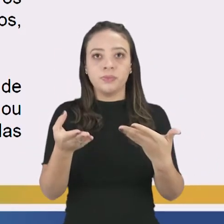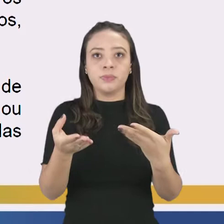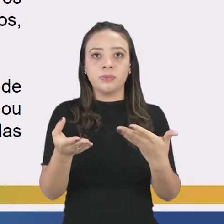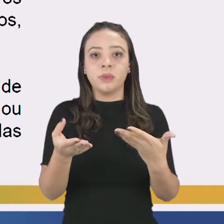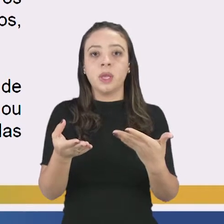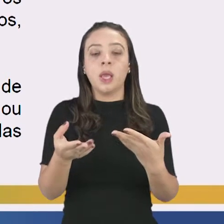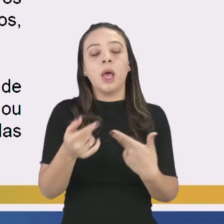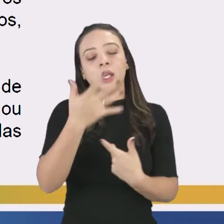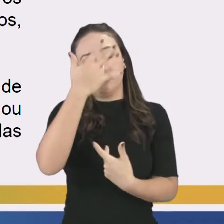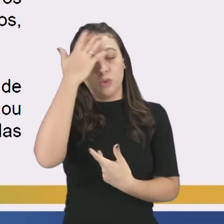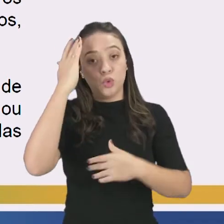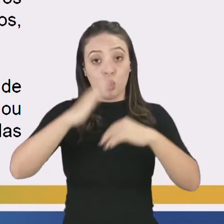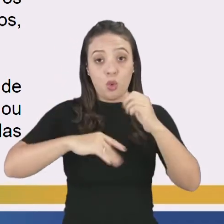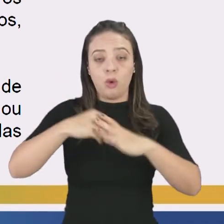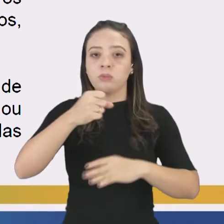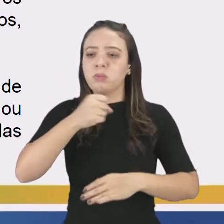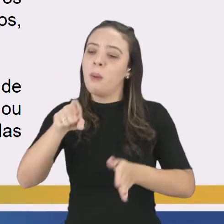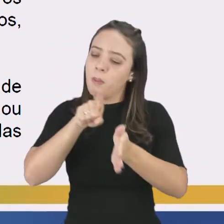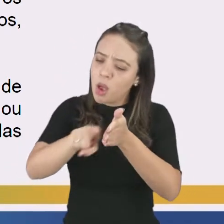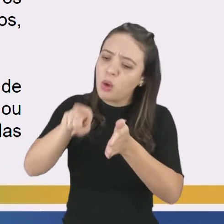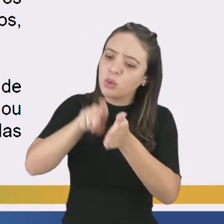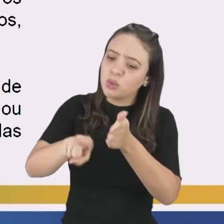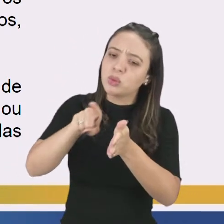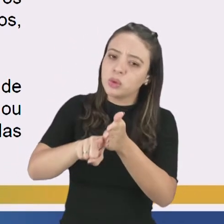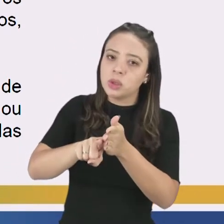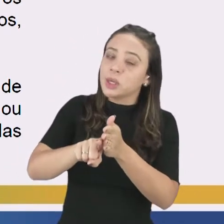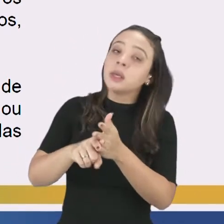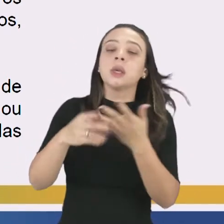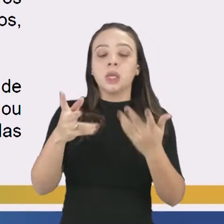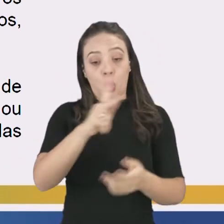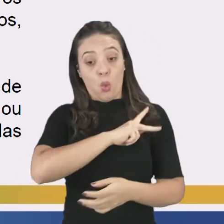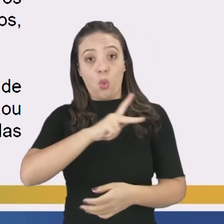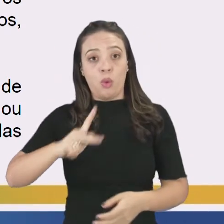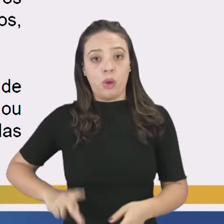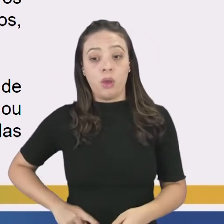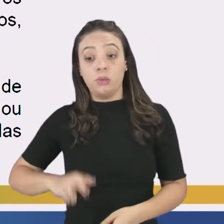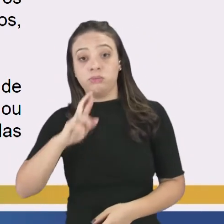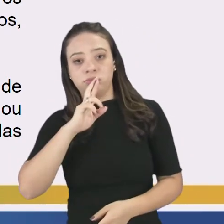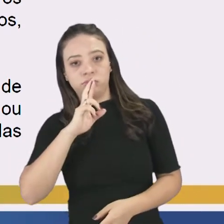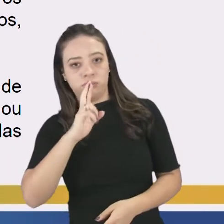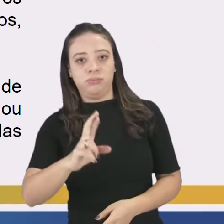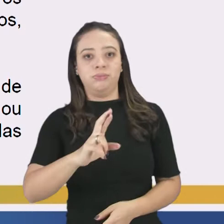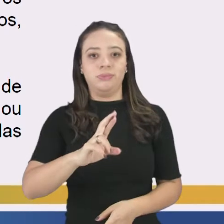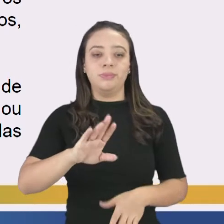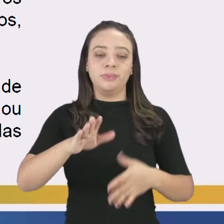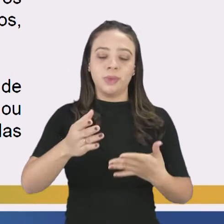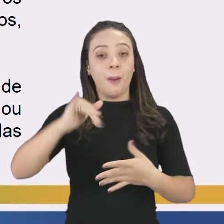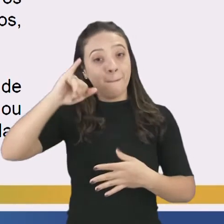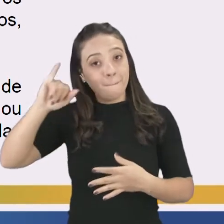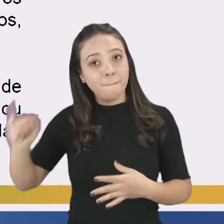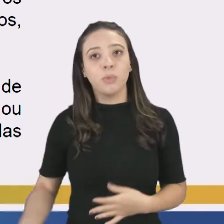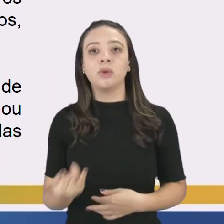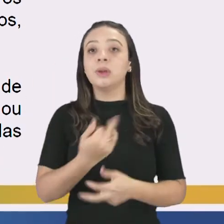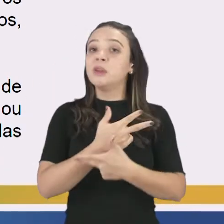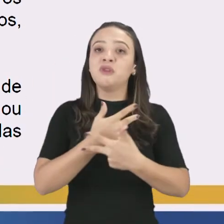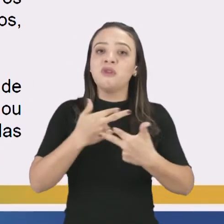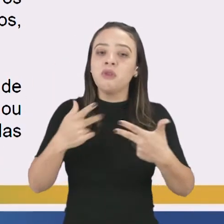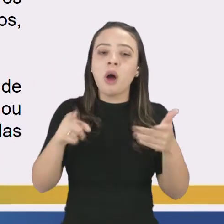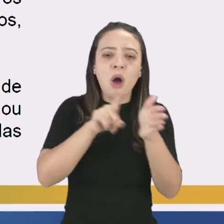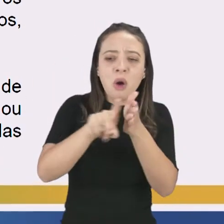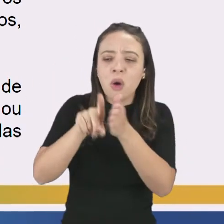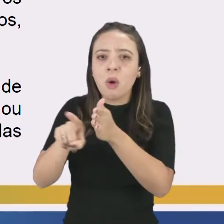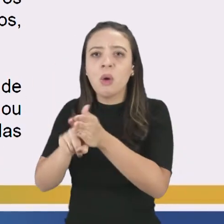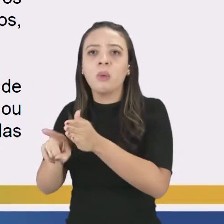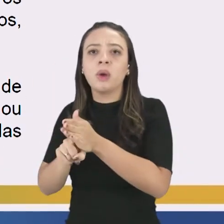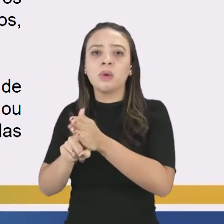Aí os jornalistas fazem algumas perguntas, e aí ele vai respondendo. E assim são aproveitadas, várias perguntas e respostas